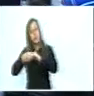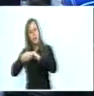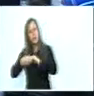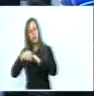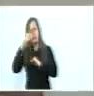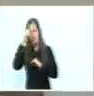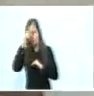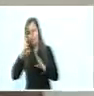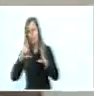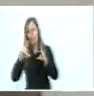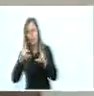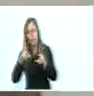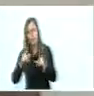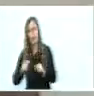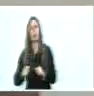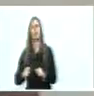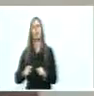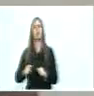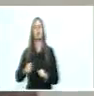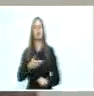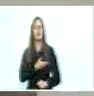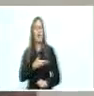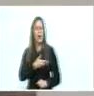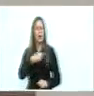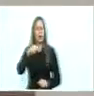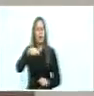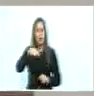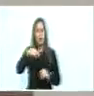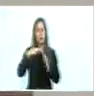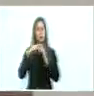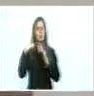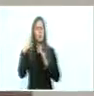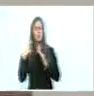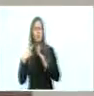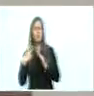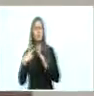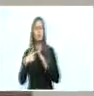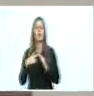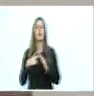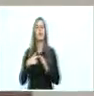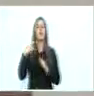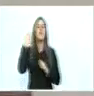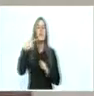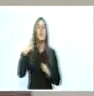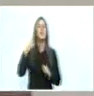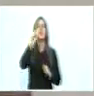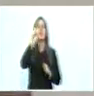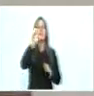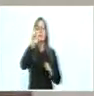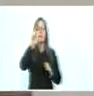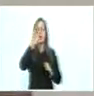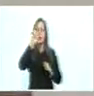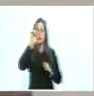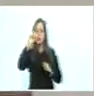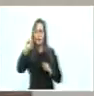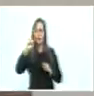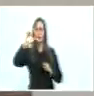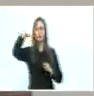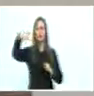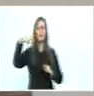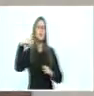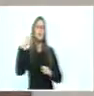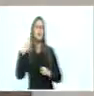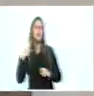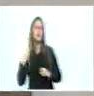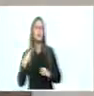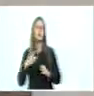dessa casa, cumprimentar o vereador Sérgio Nolfino, na pessoa de quem eu cumprimento os demais vereadores, saudar